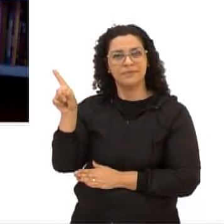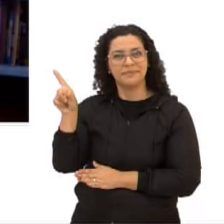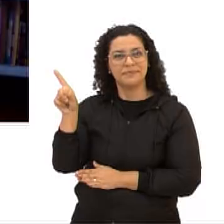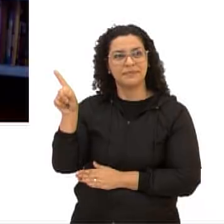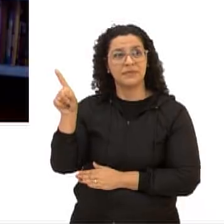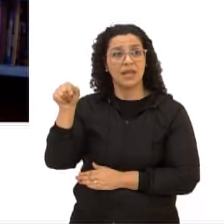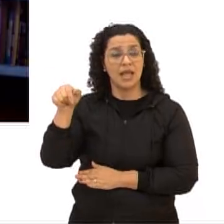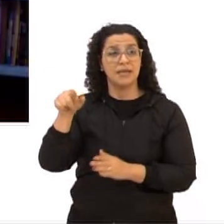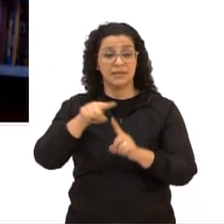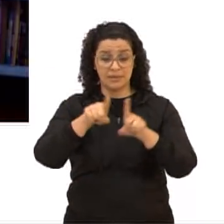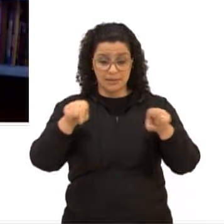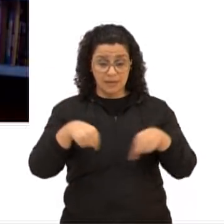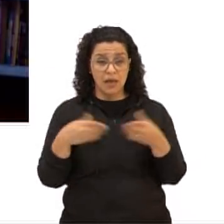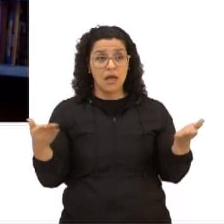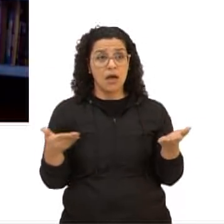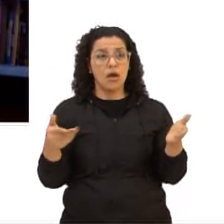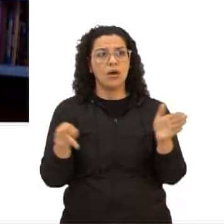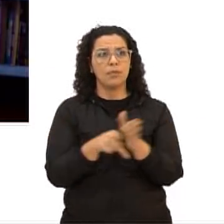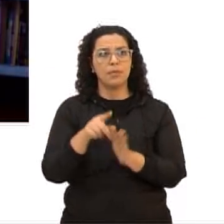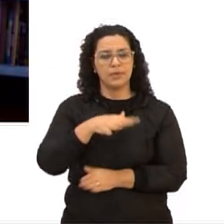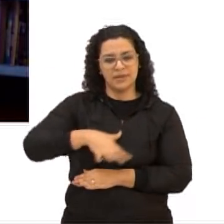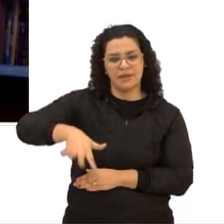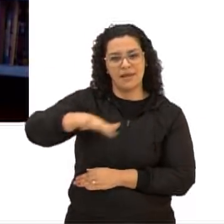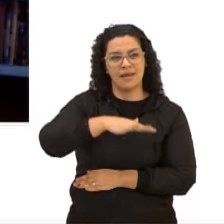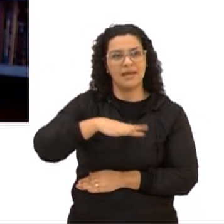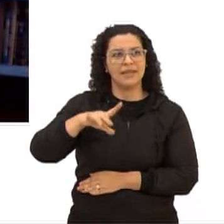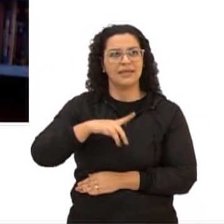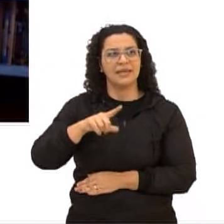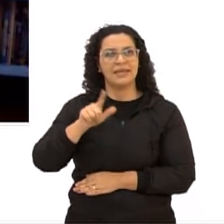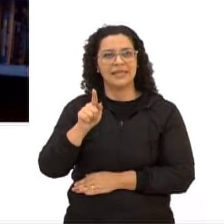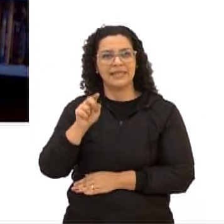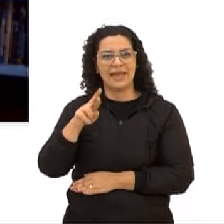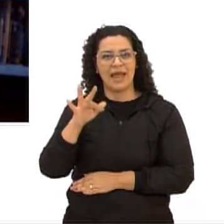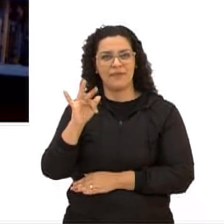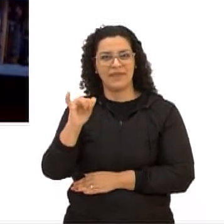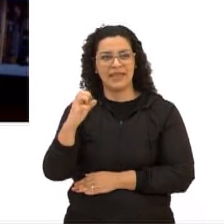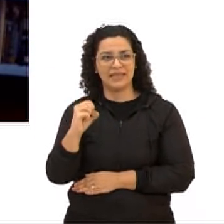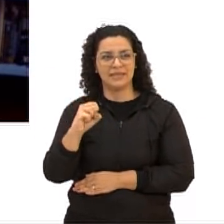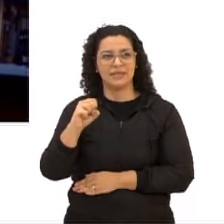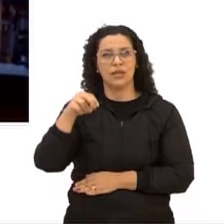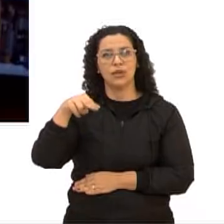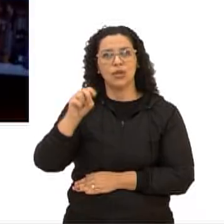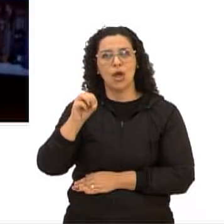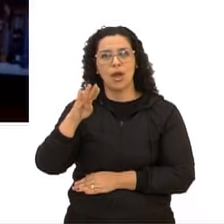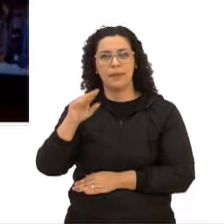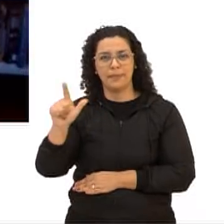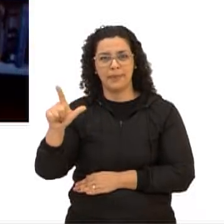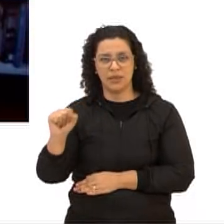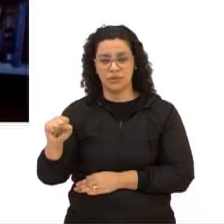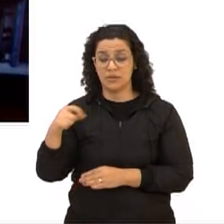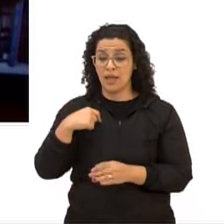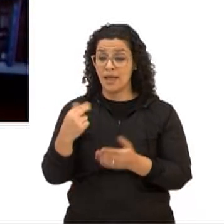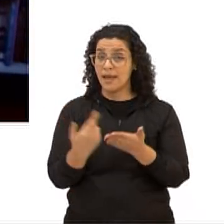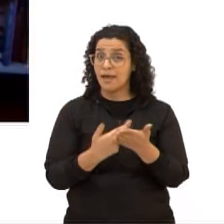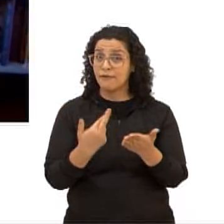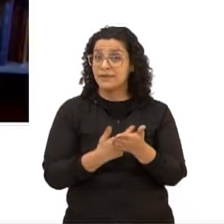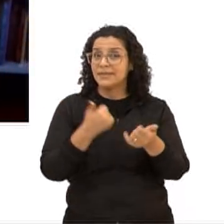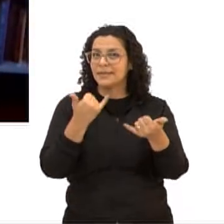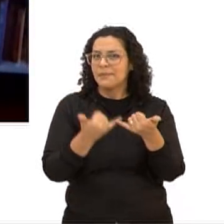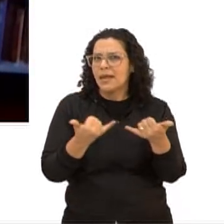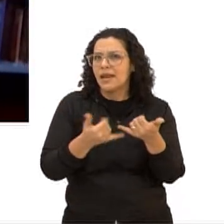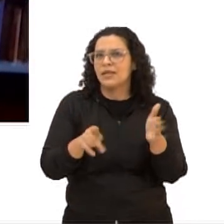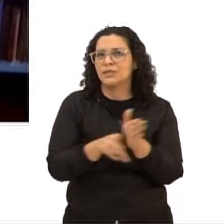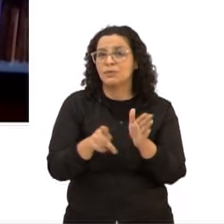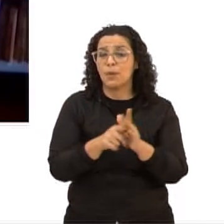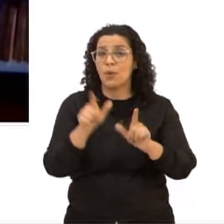né? Essa sala que a gente está aqui agora, né, tem as graphic novels. As graphic novels são revistas mais próximas do que é um livro